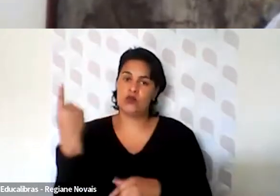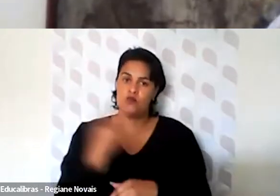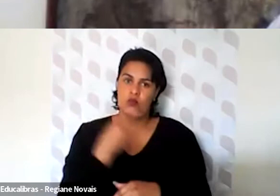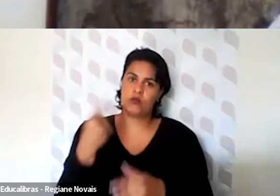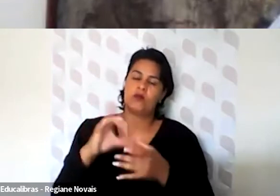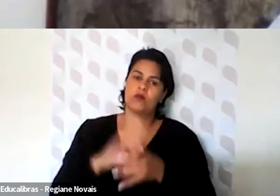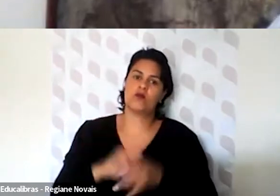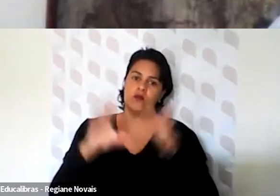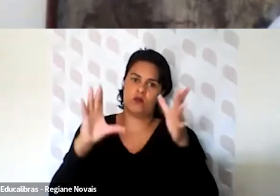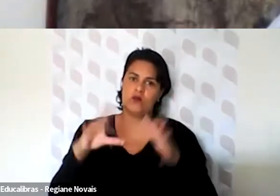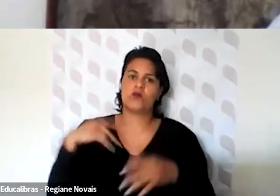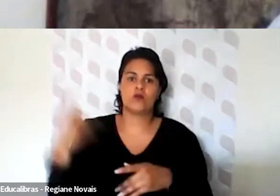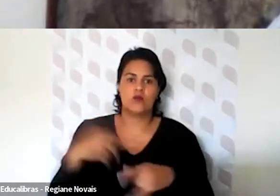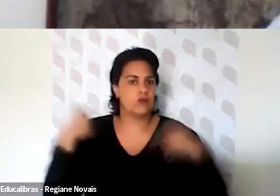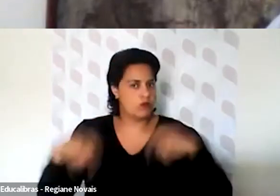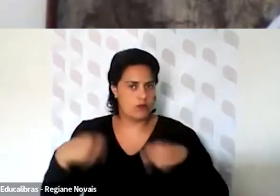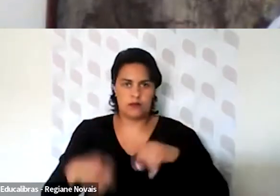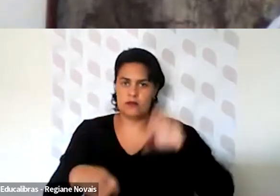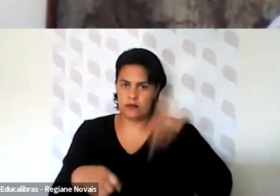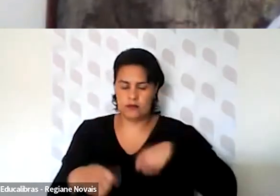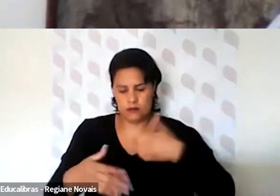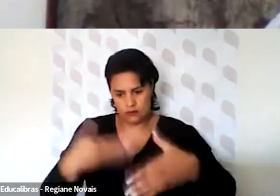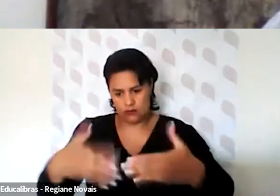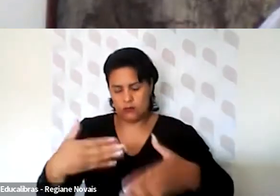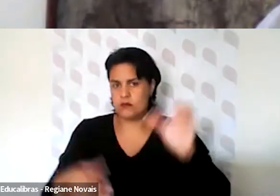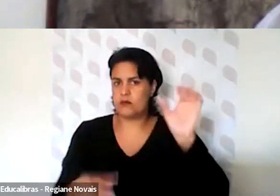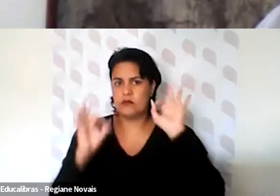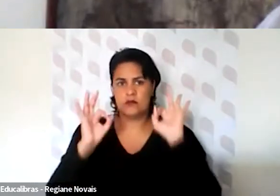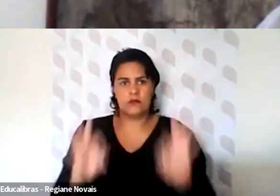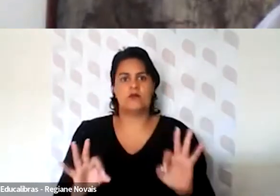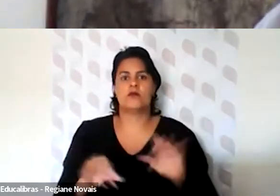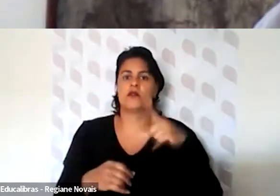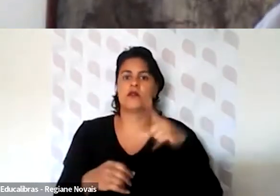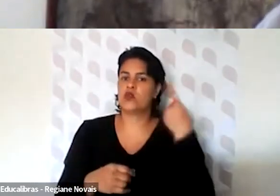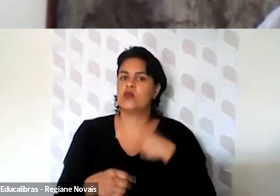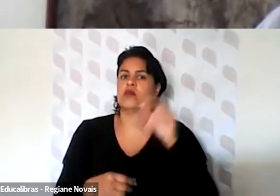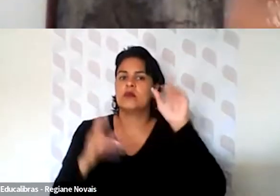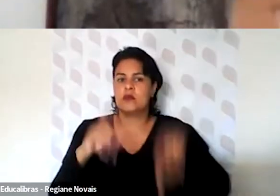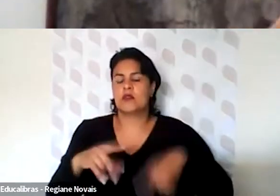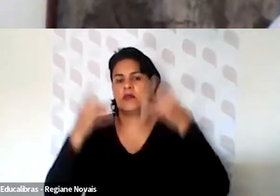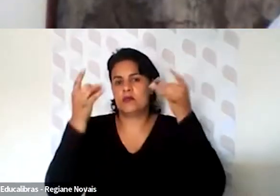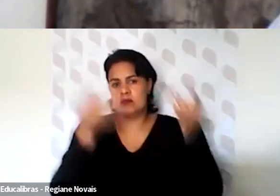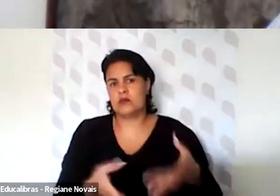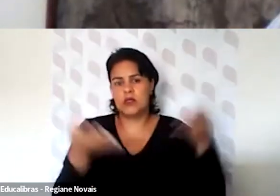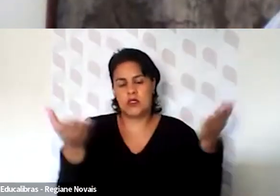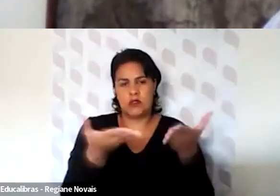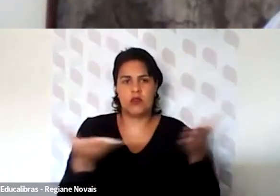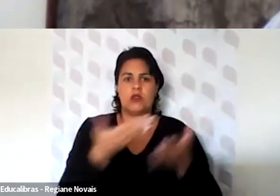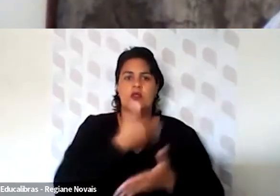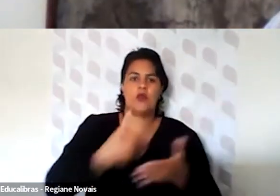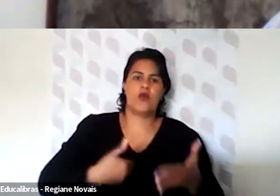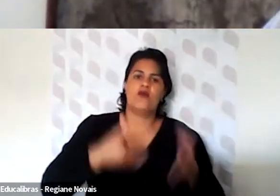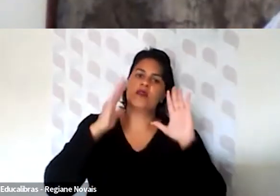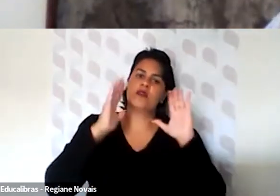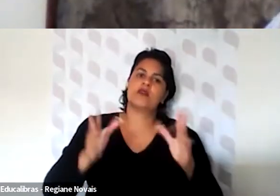lidando aqui no mundo se nós não sairmos dessa armadilha que já está posta também no mundo sobre a